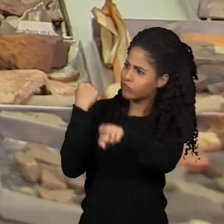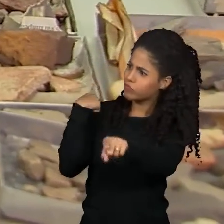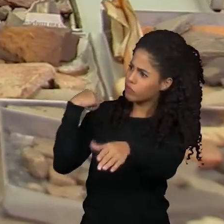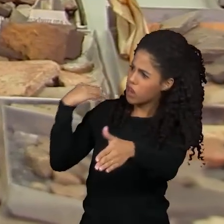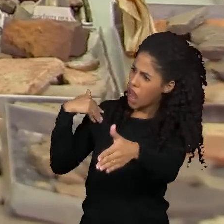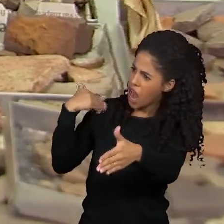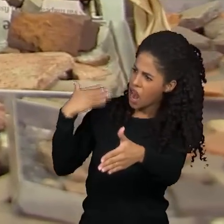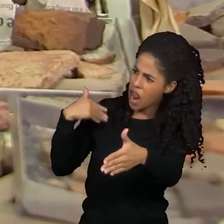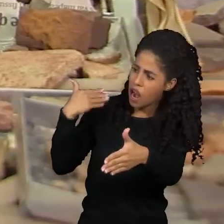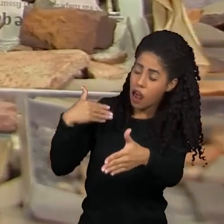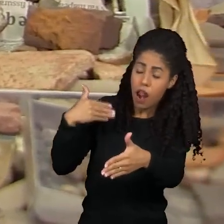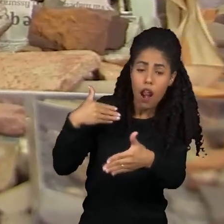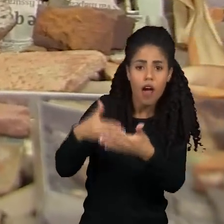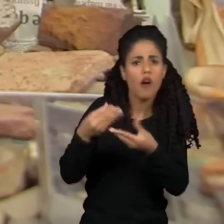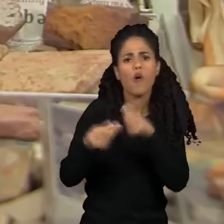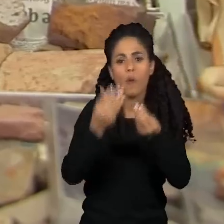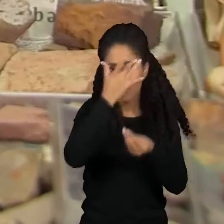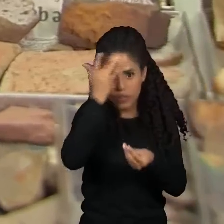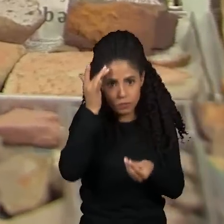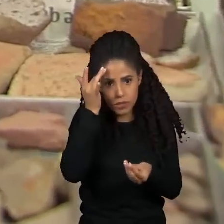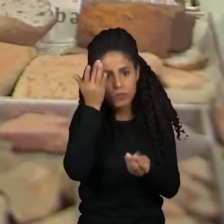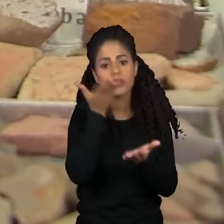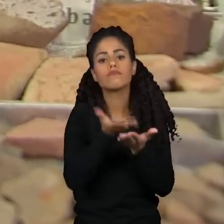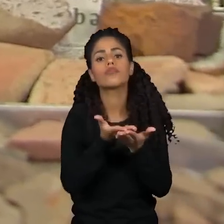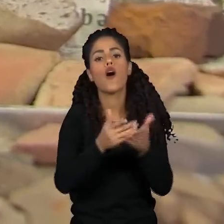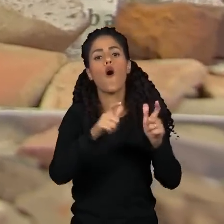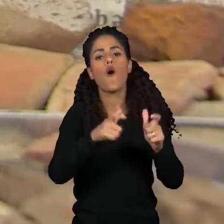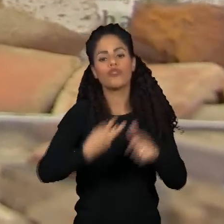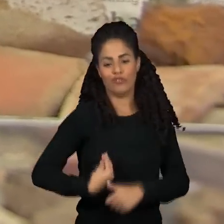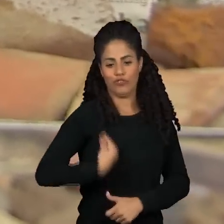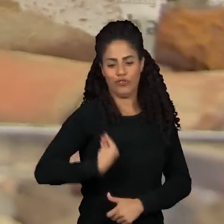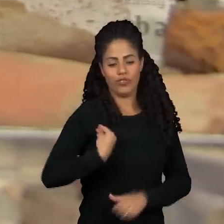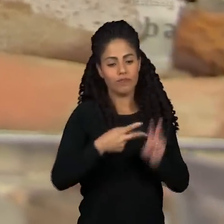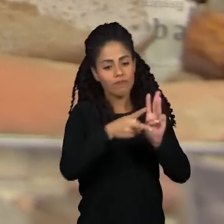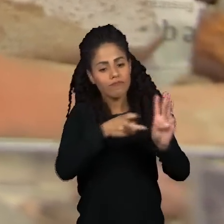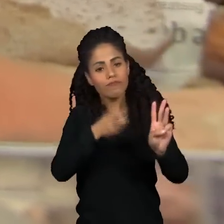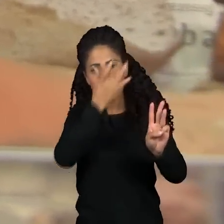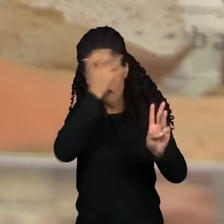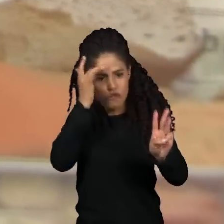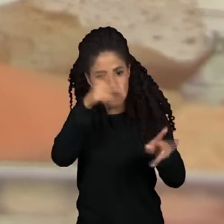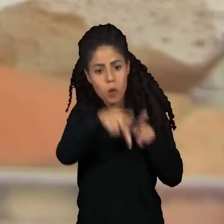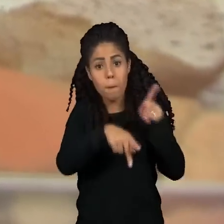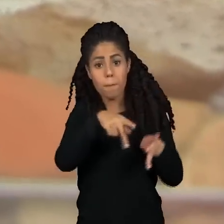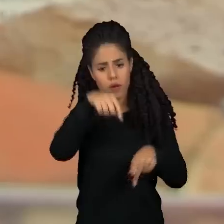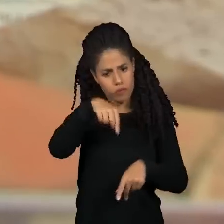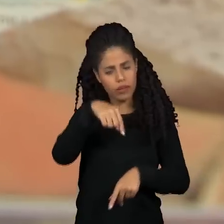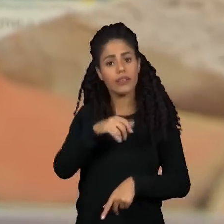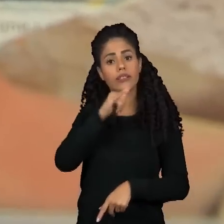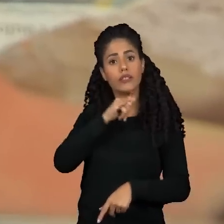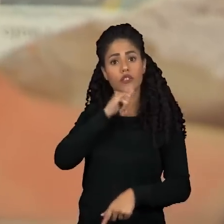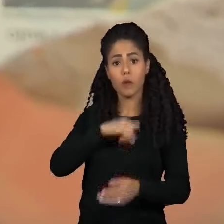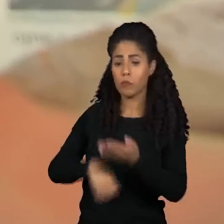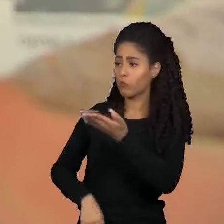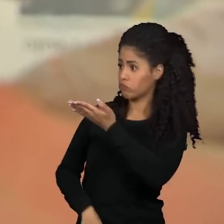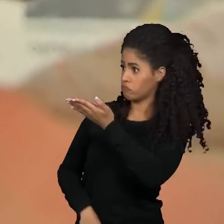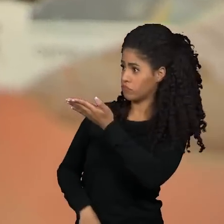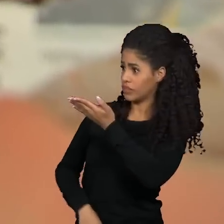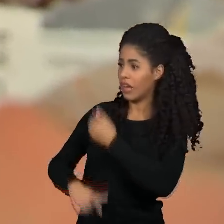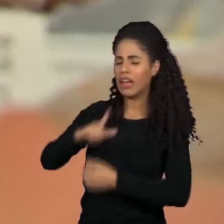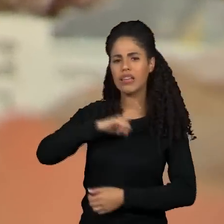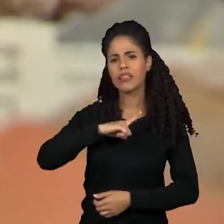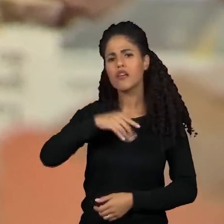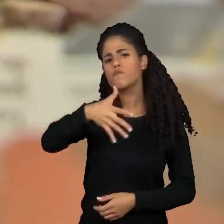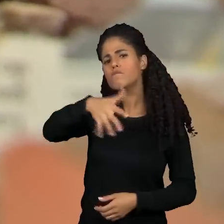a participação dos indígenas que vivem nessas regiões. Aqui, por exemplo, a gente tem peças que têm